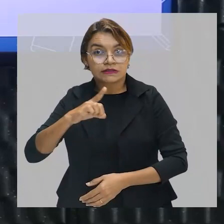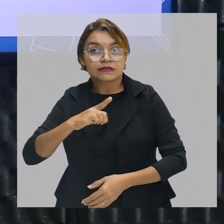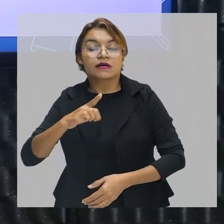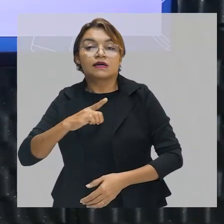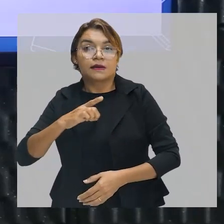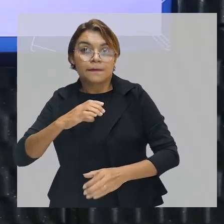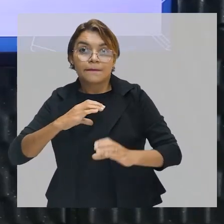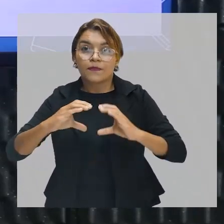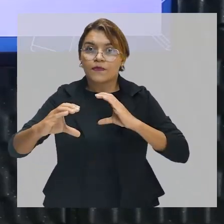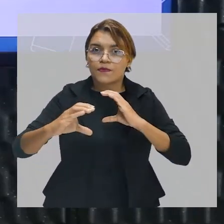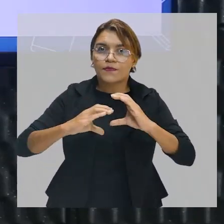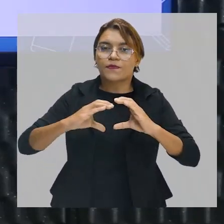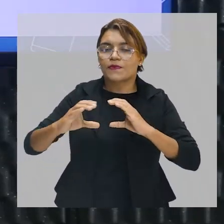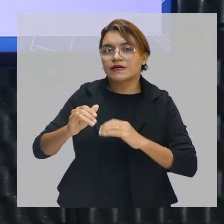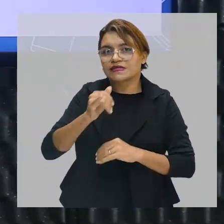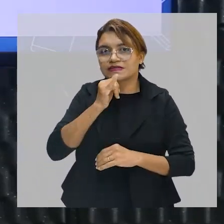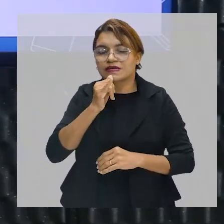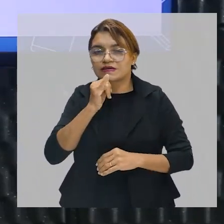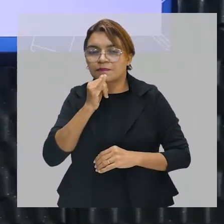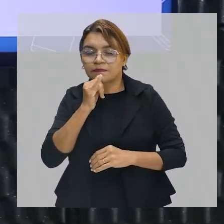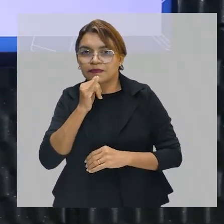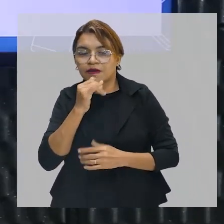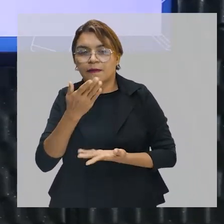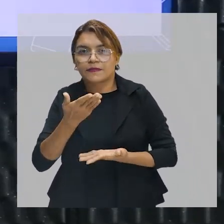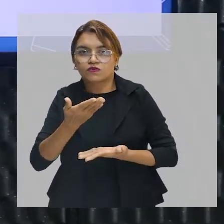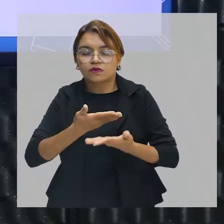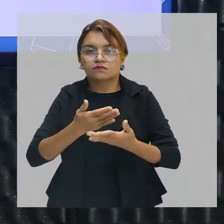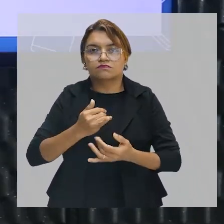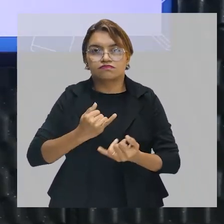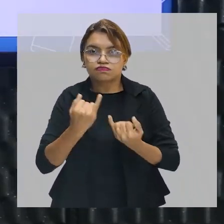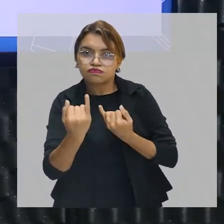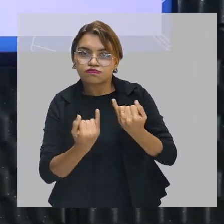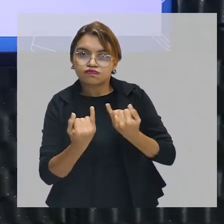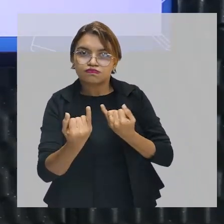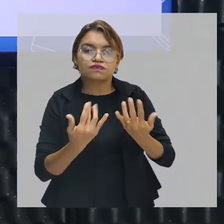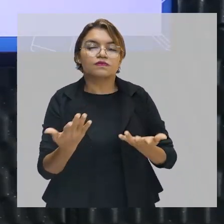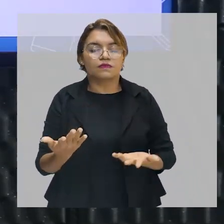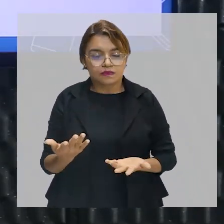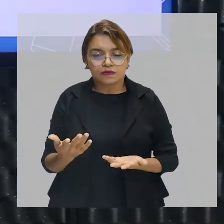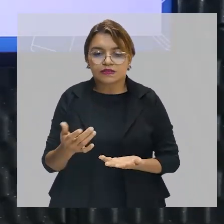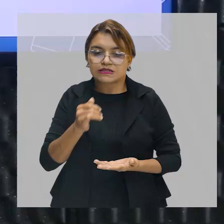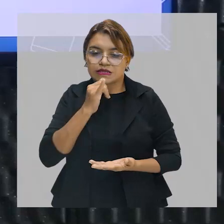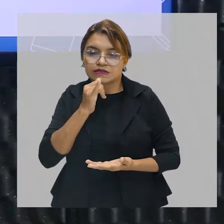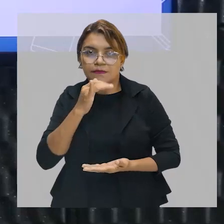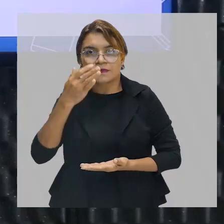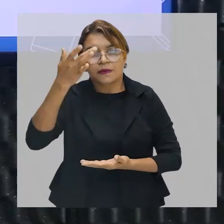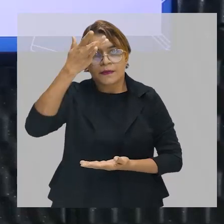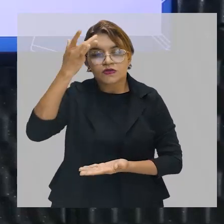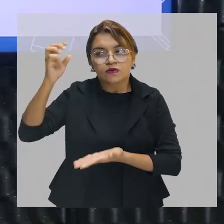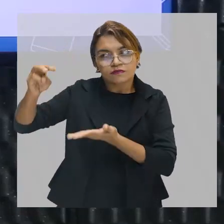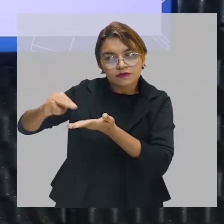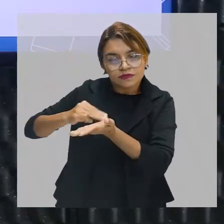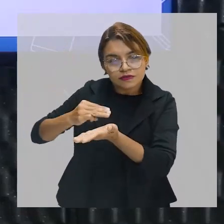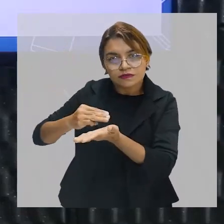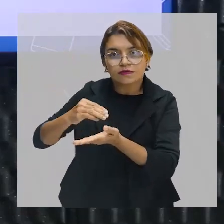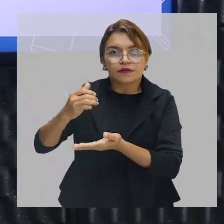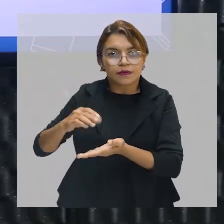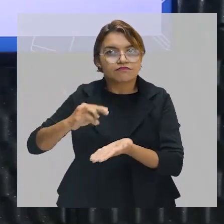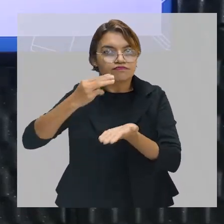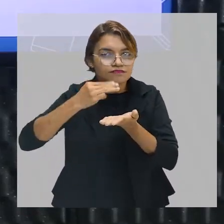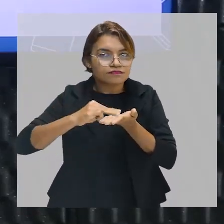troca de papéis. Ora um é o interlocutor, ora será o outro, né? Ora um é o emissor, ora o outro é